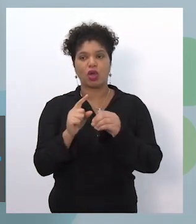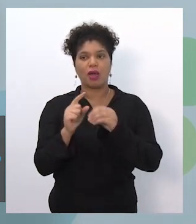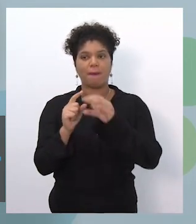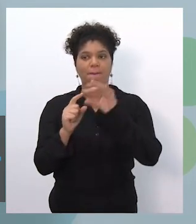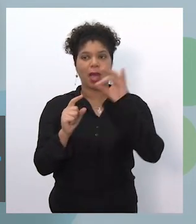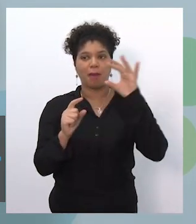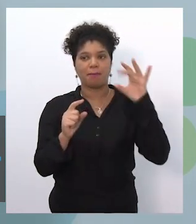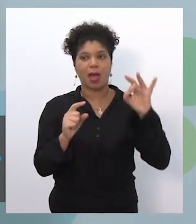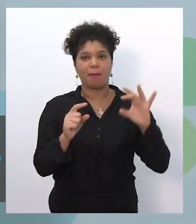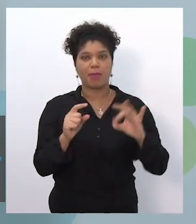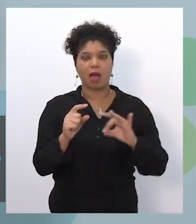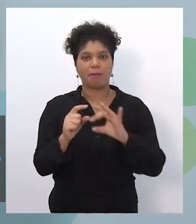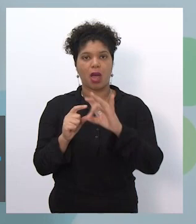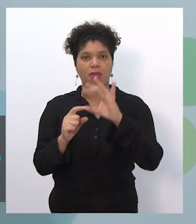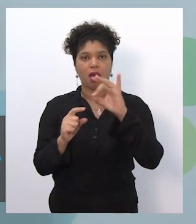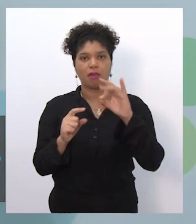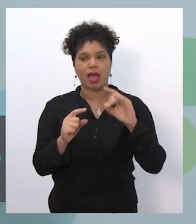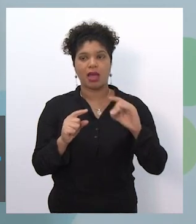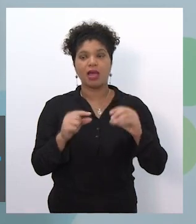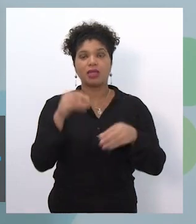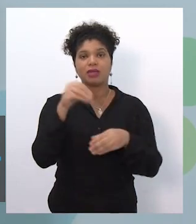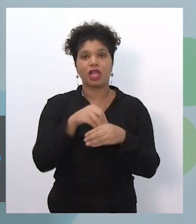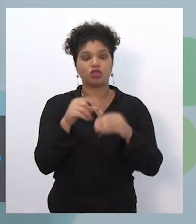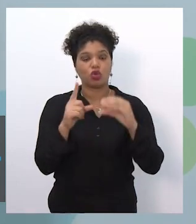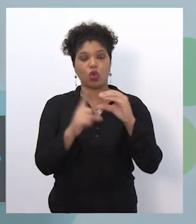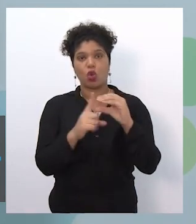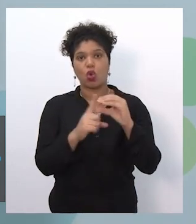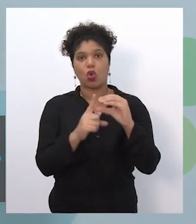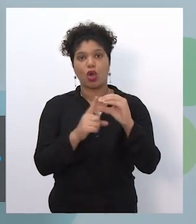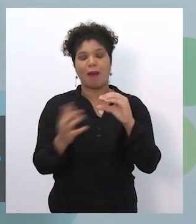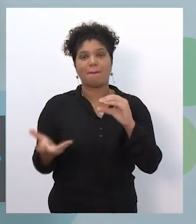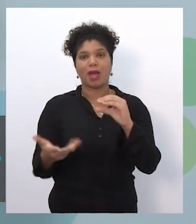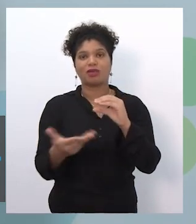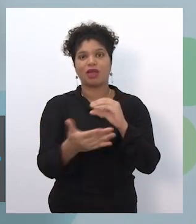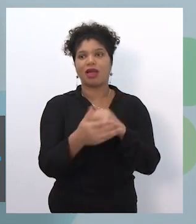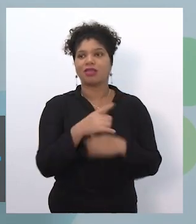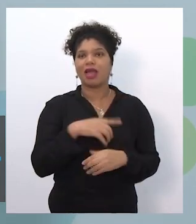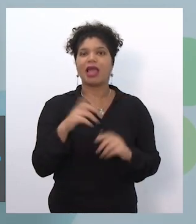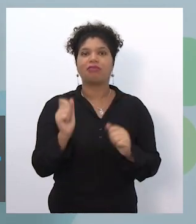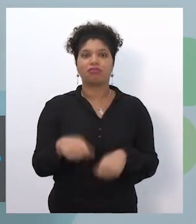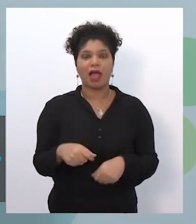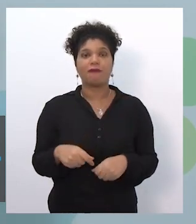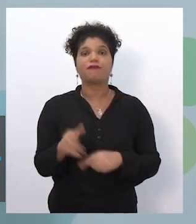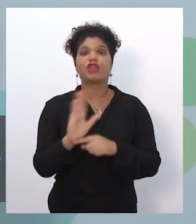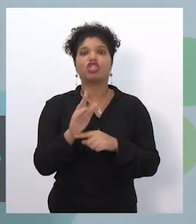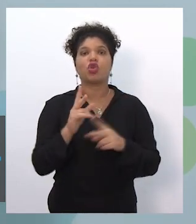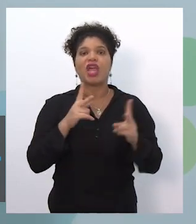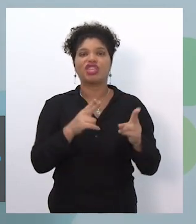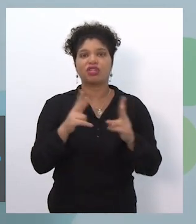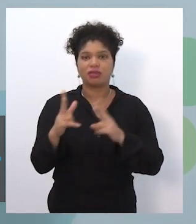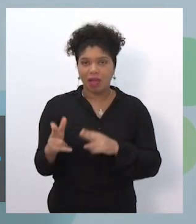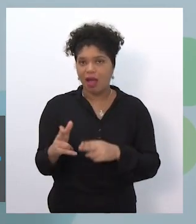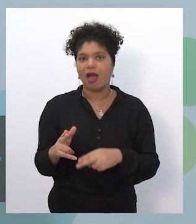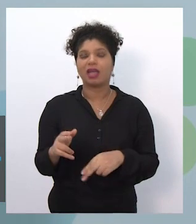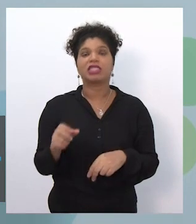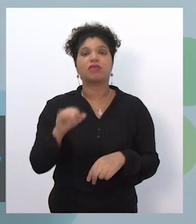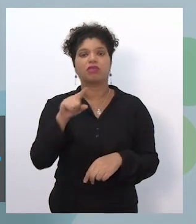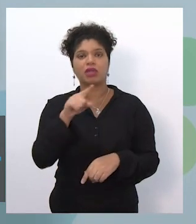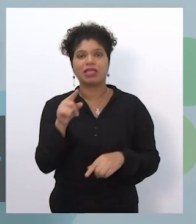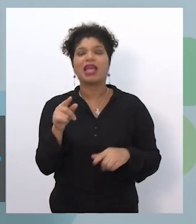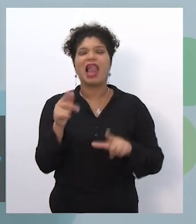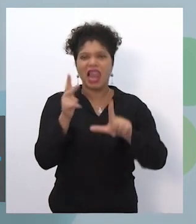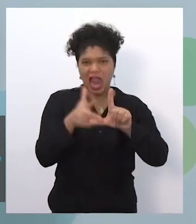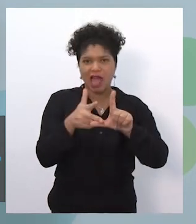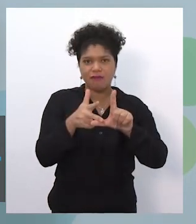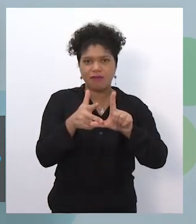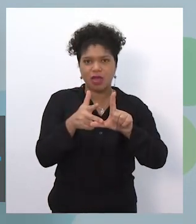pra caramba, né? Então, é mais para um uso profissional mesmo, para edição de vídeos, para quem faz live, para quem